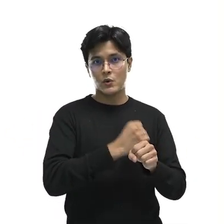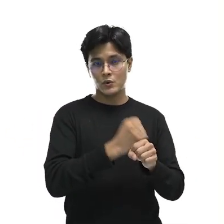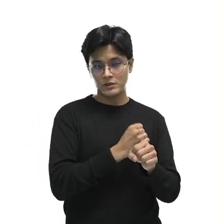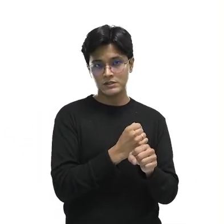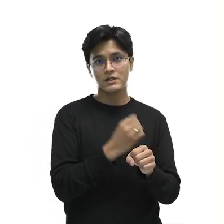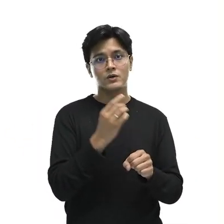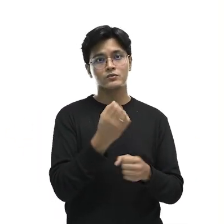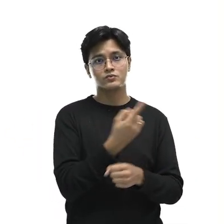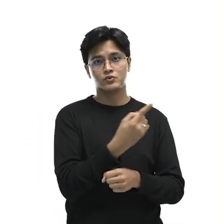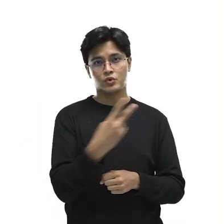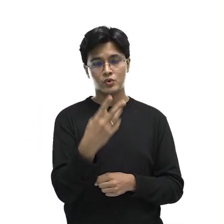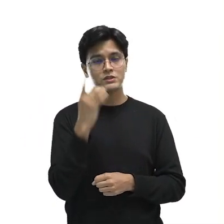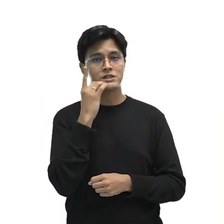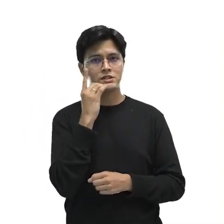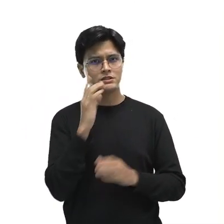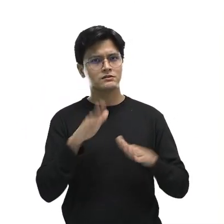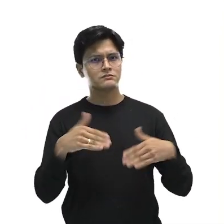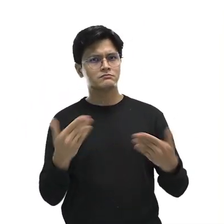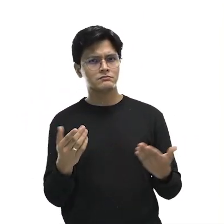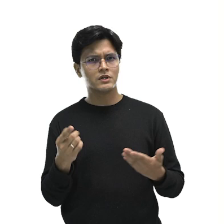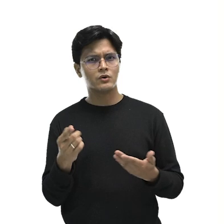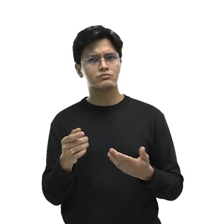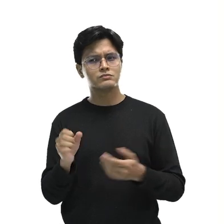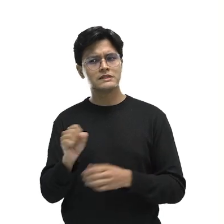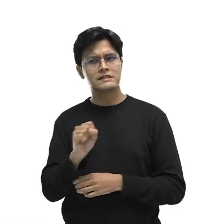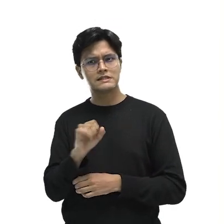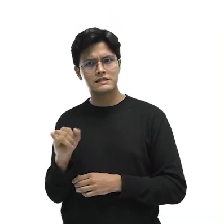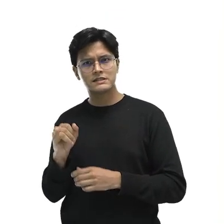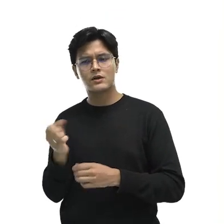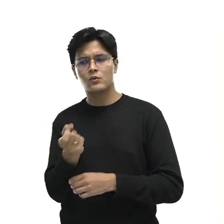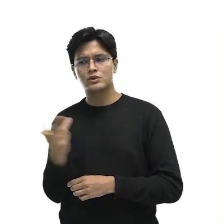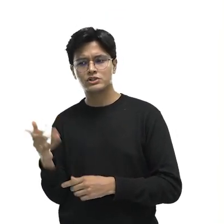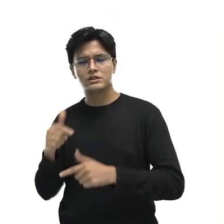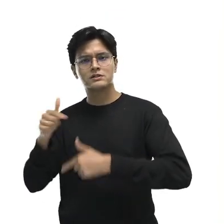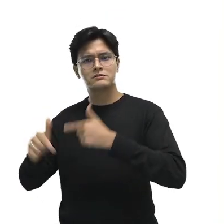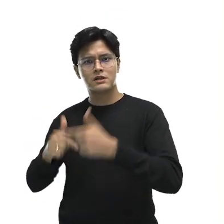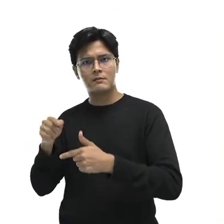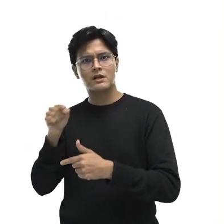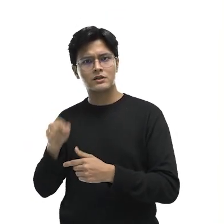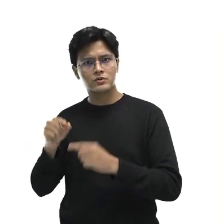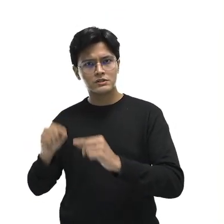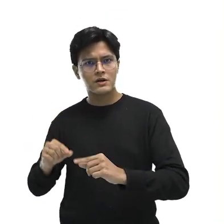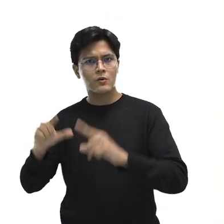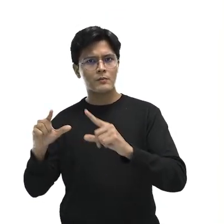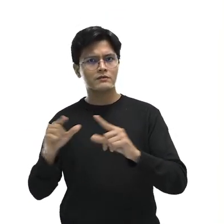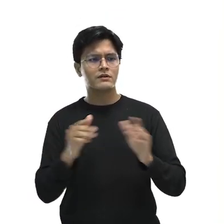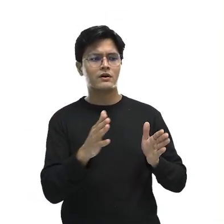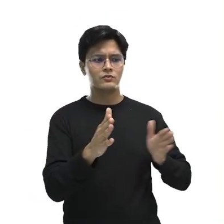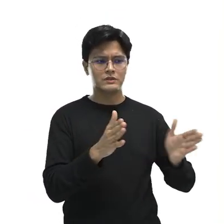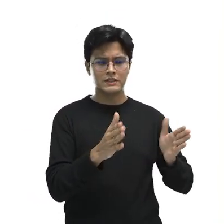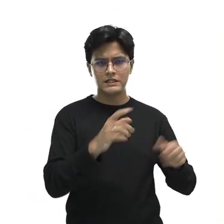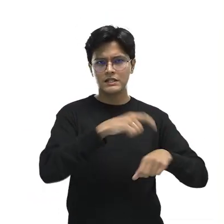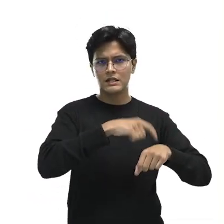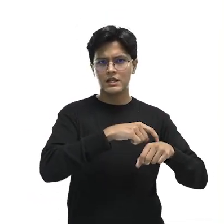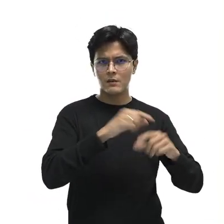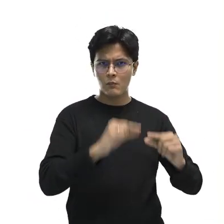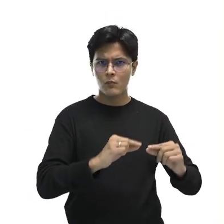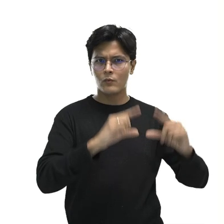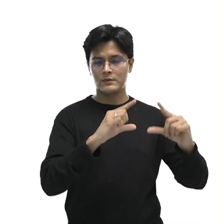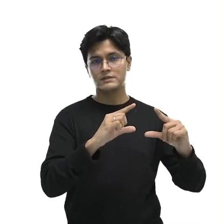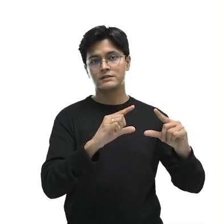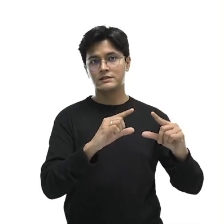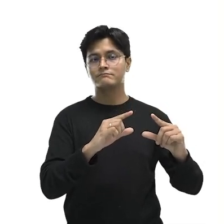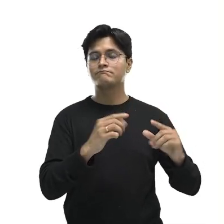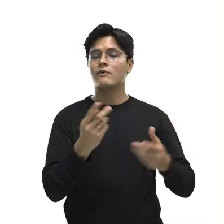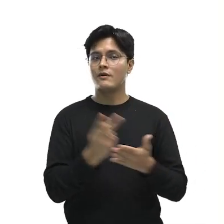em 24? Está errado. E está errado mesmo, tá? Por quê? Porque nós precisamos inverter